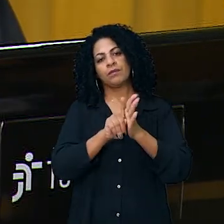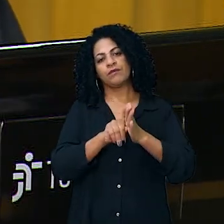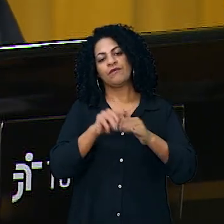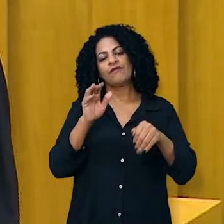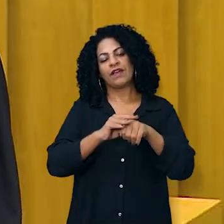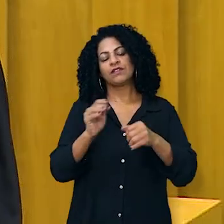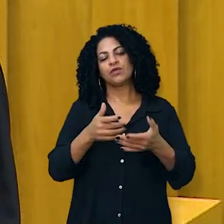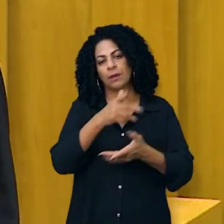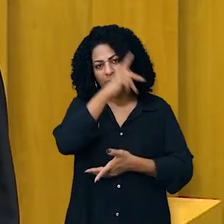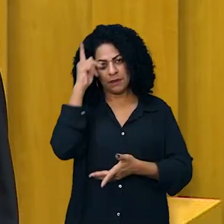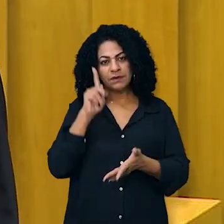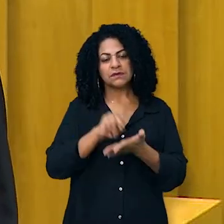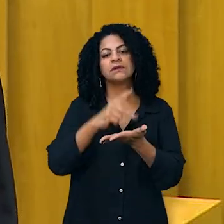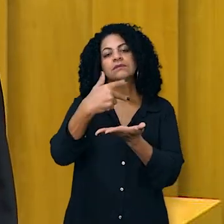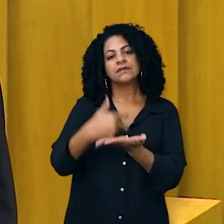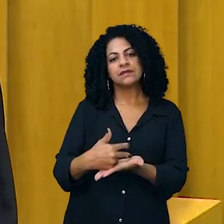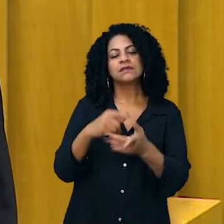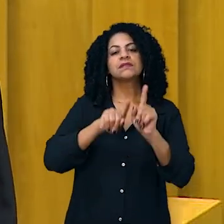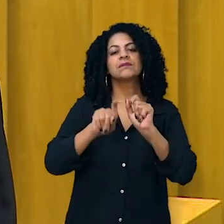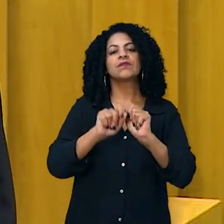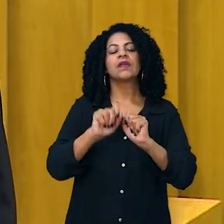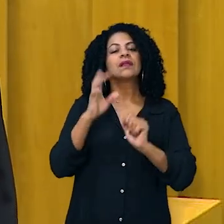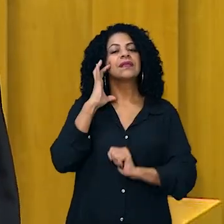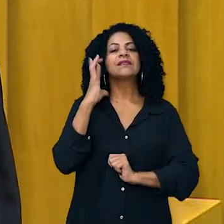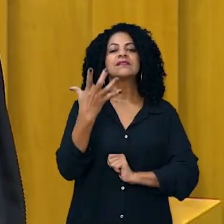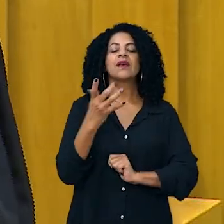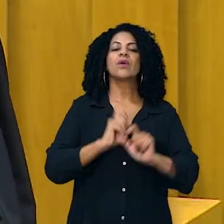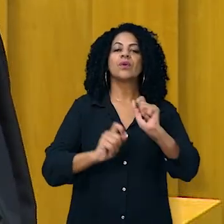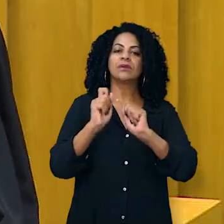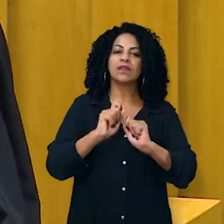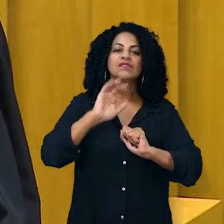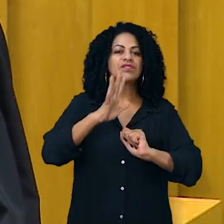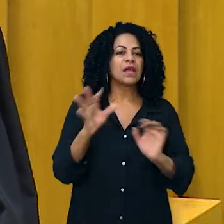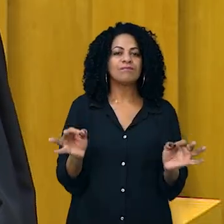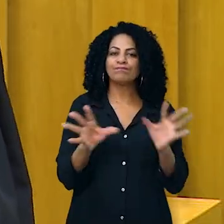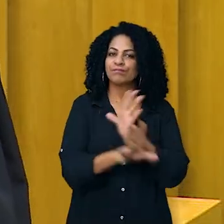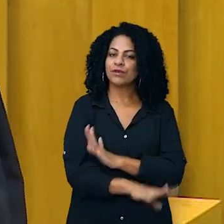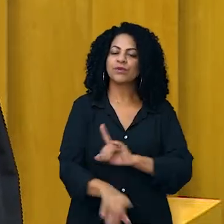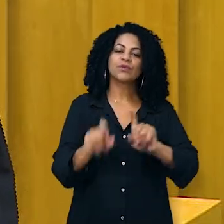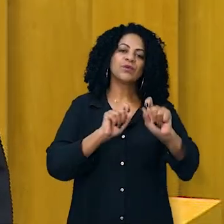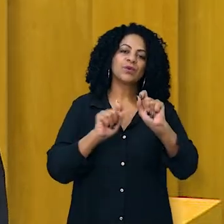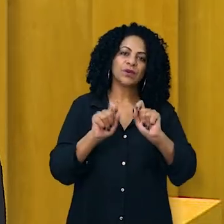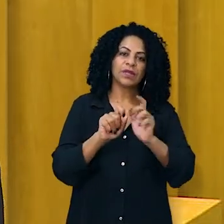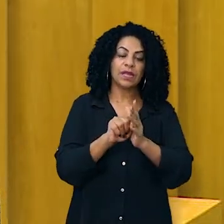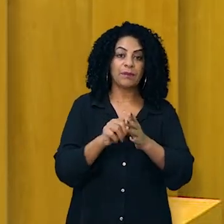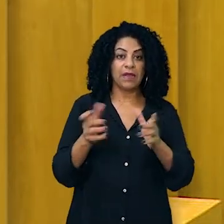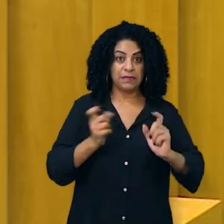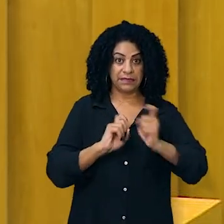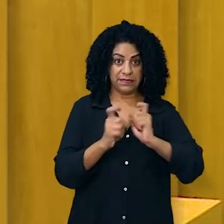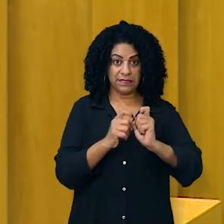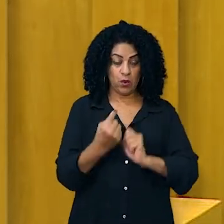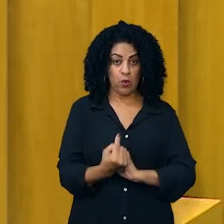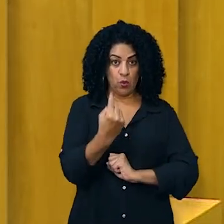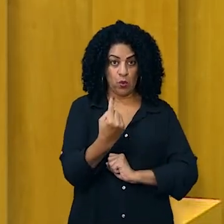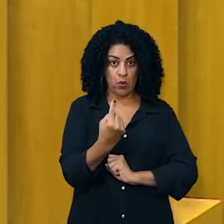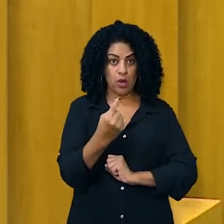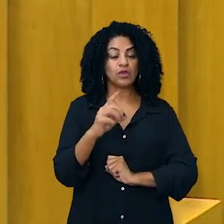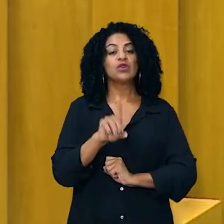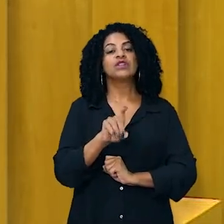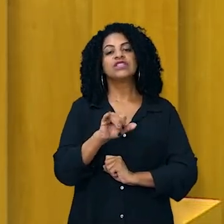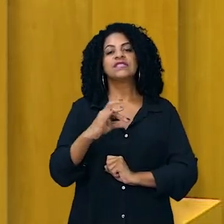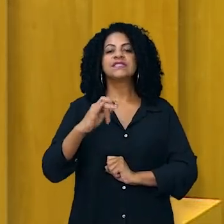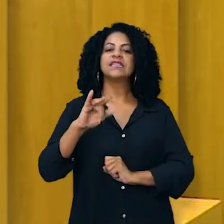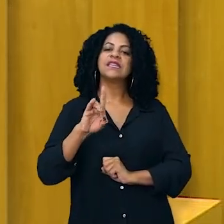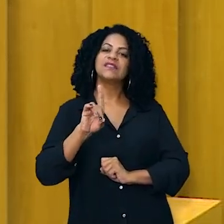do paciente. O relator também destacou que a decisão atende ao que já foi estabelecido pela Seção 1 de Dissídios Individuais do